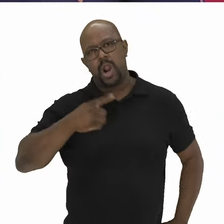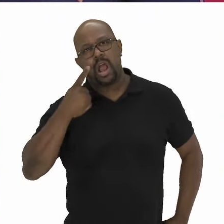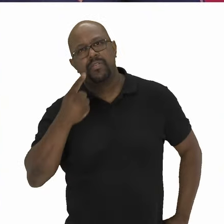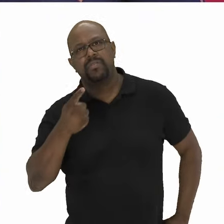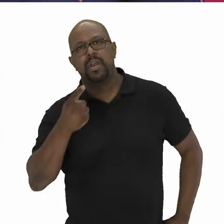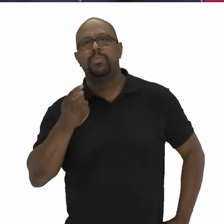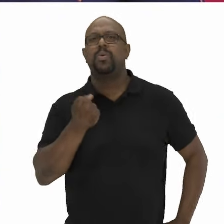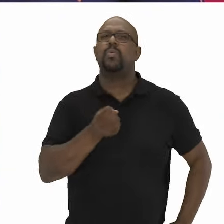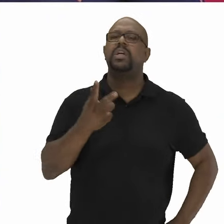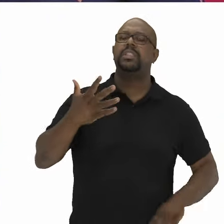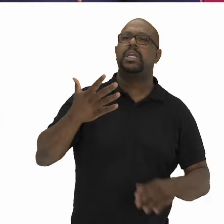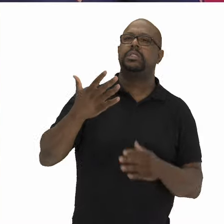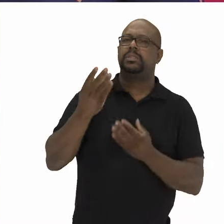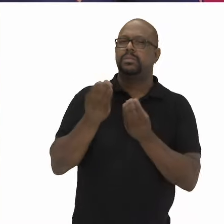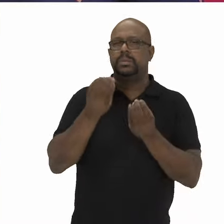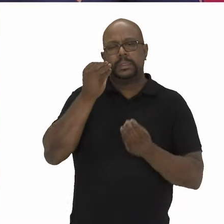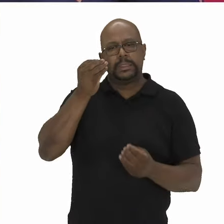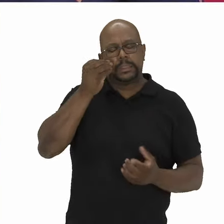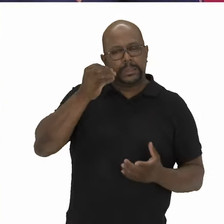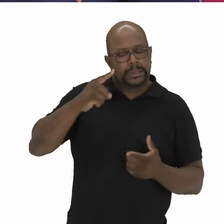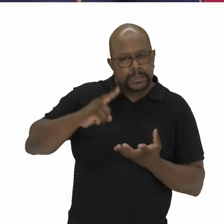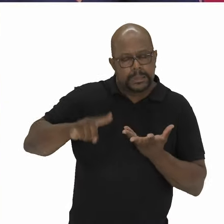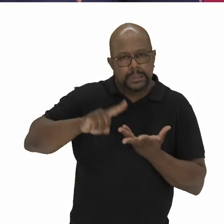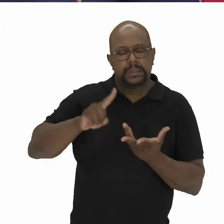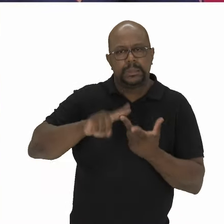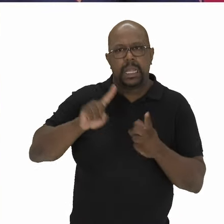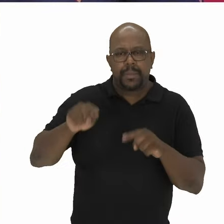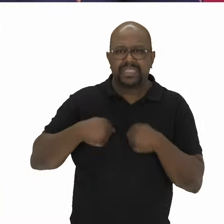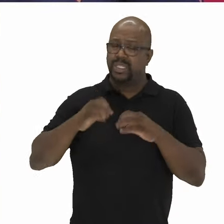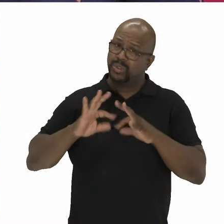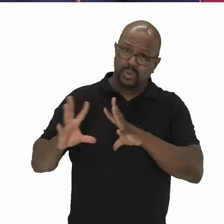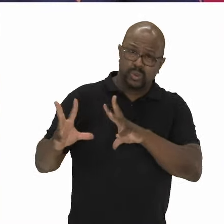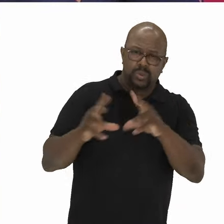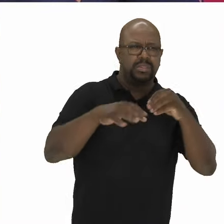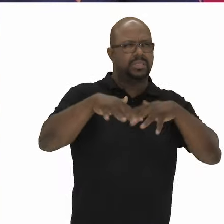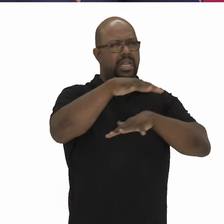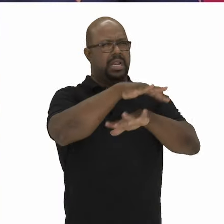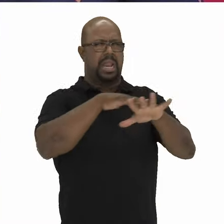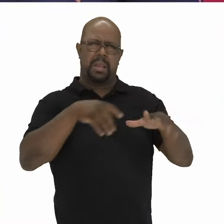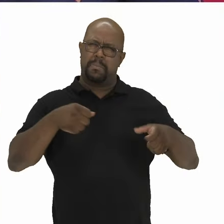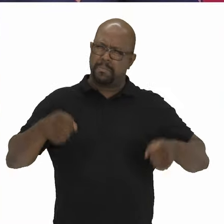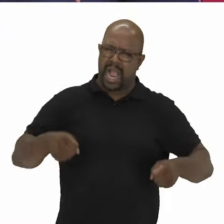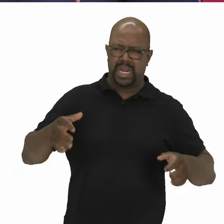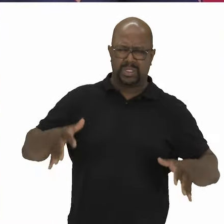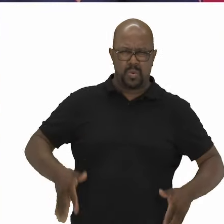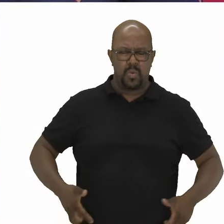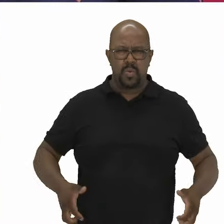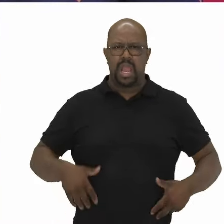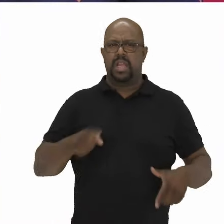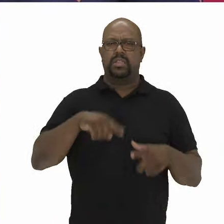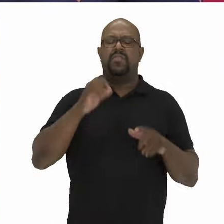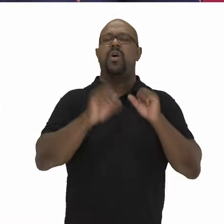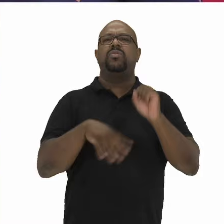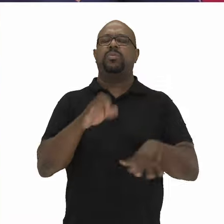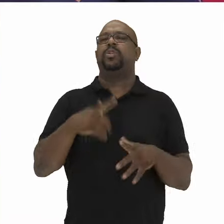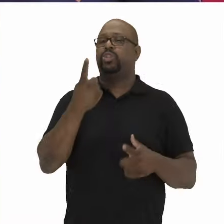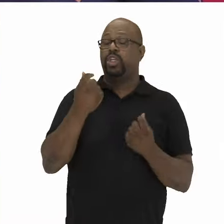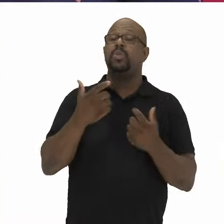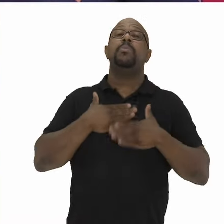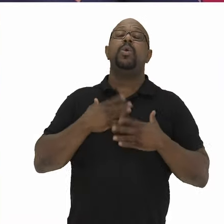posta prova por Quantas provas ter ela que passar e tudo isso que está aí no ar malas cuecas que vão